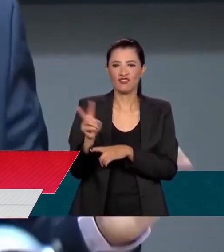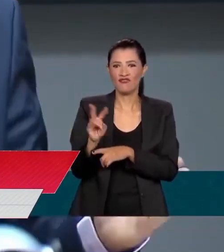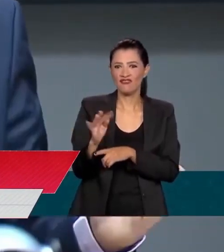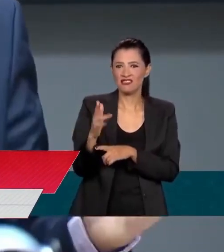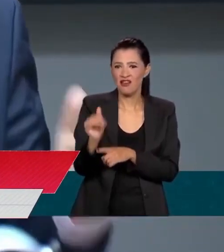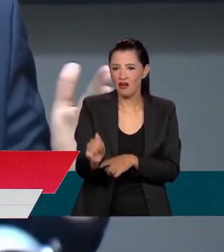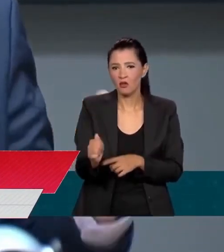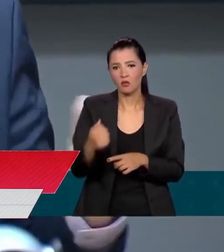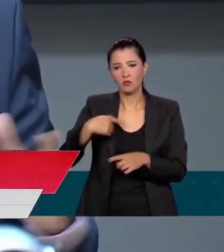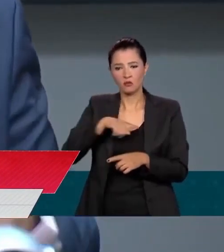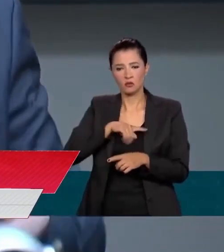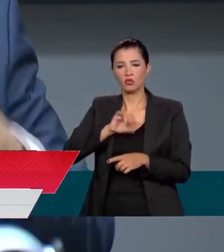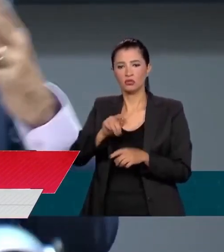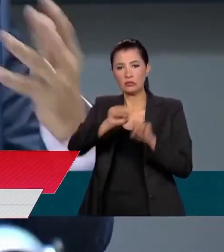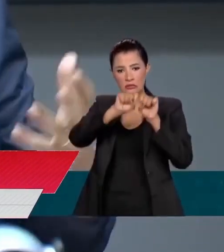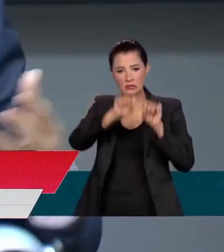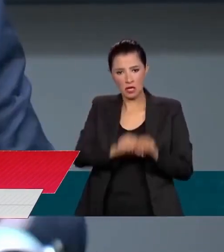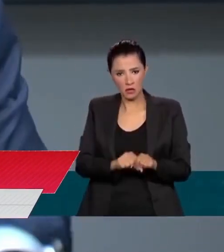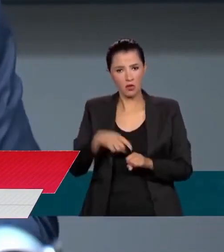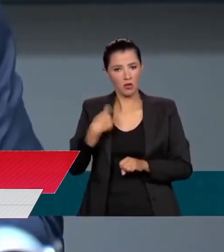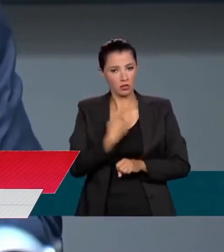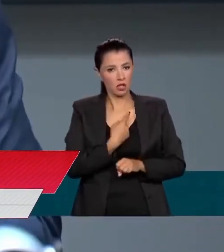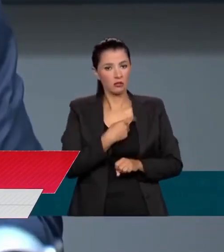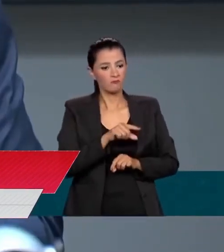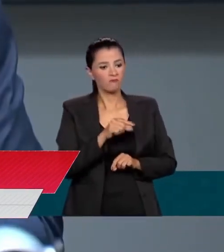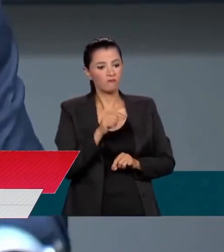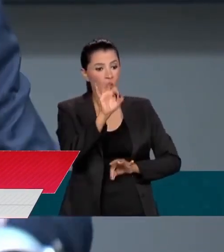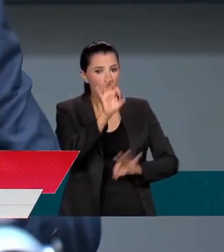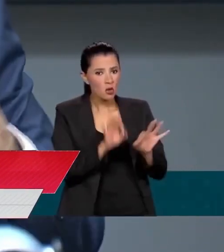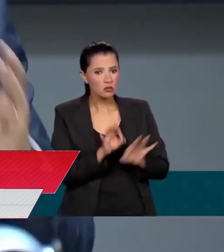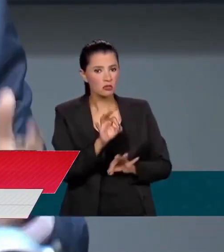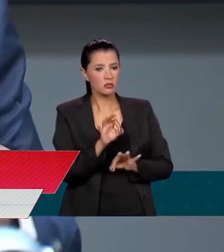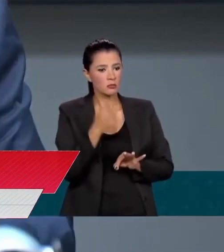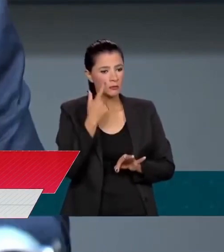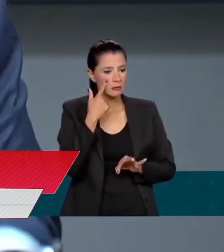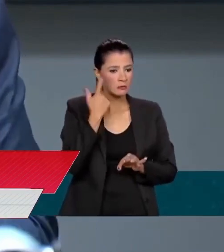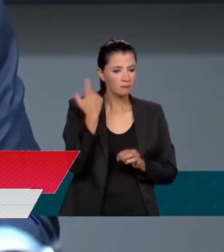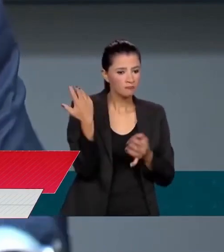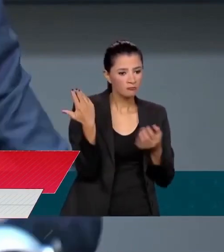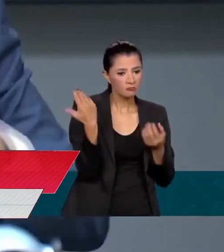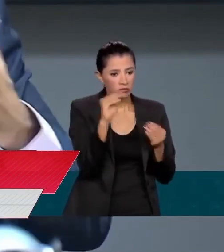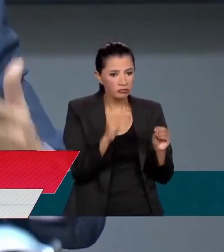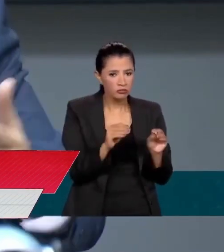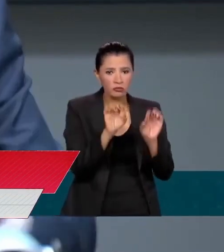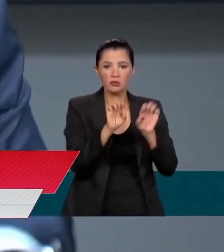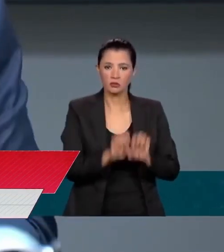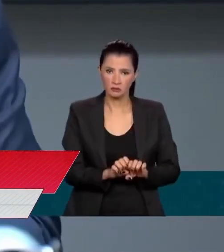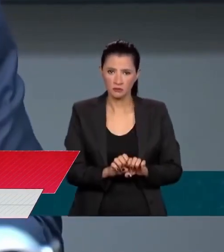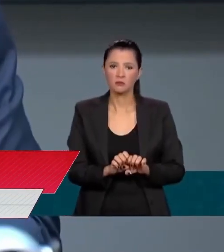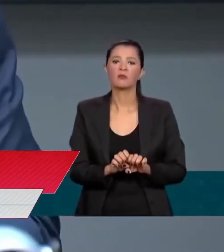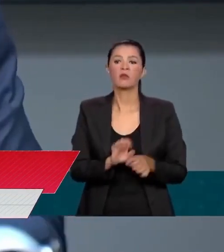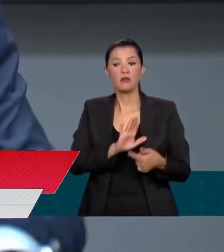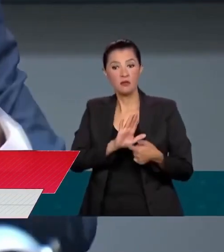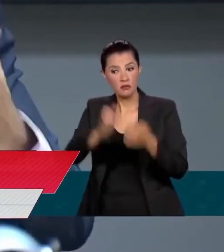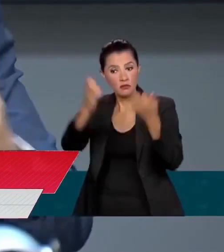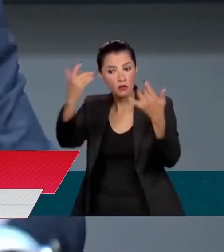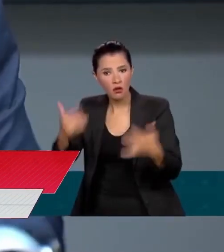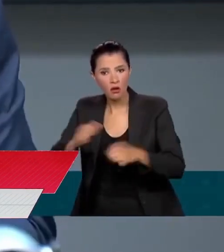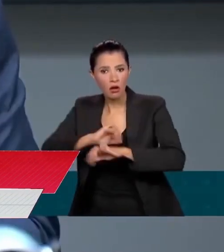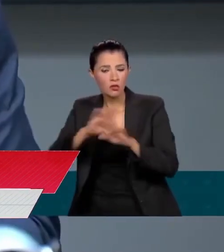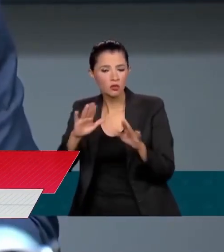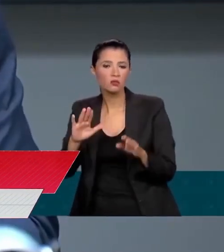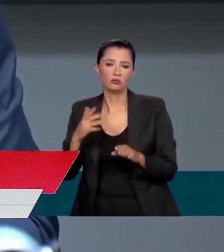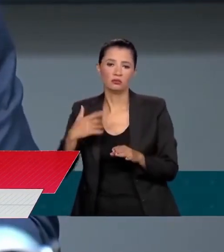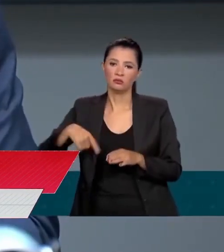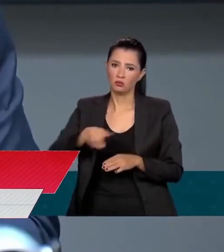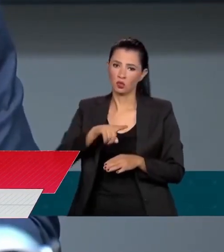e trazemos para a luz essa realidade e reestabelecemos numa